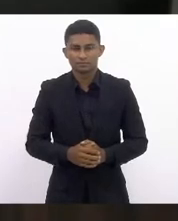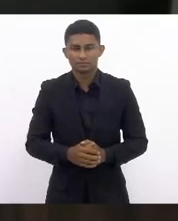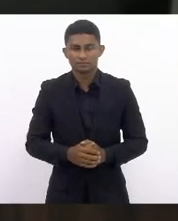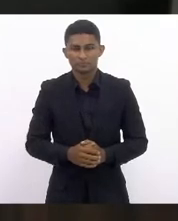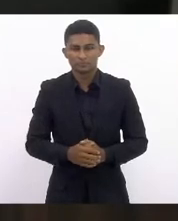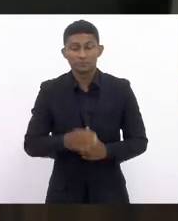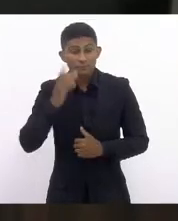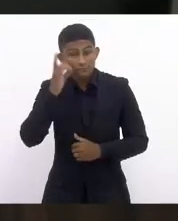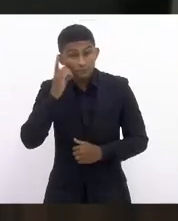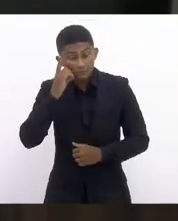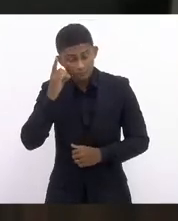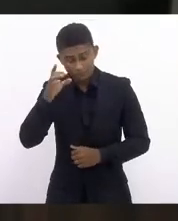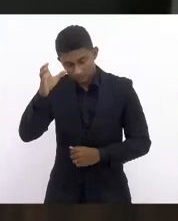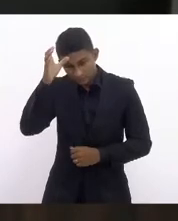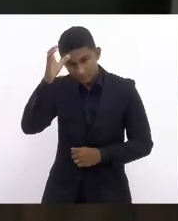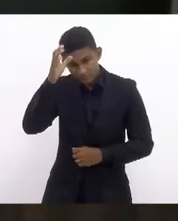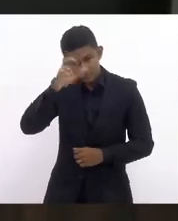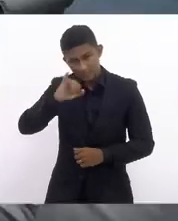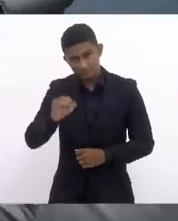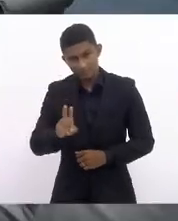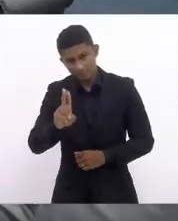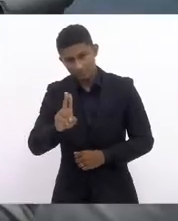Deputada Tia Ju.